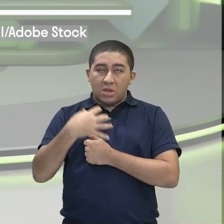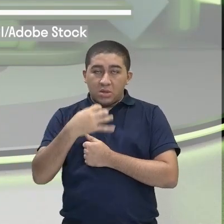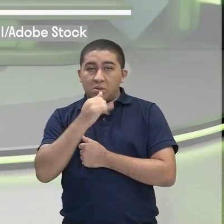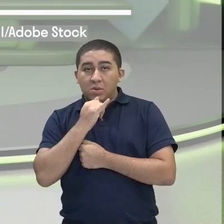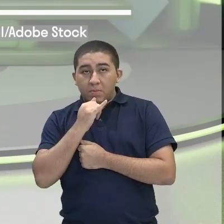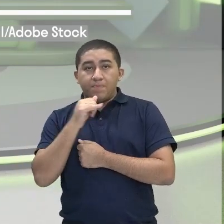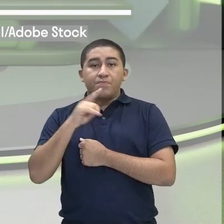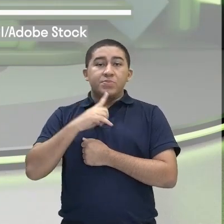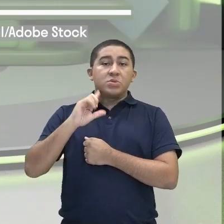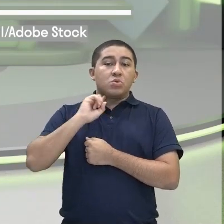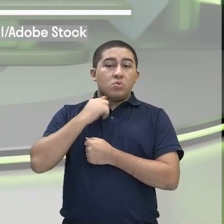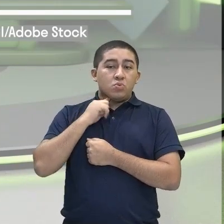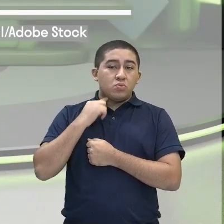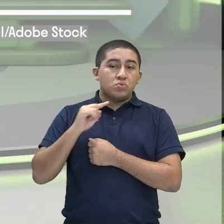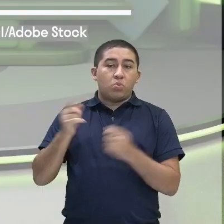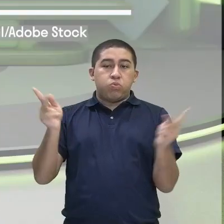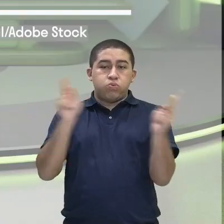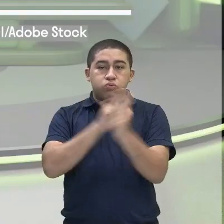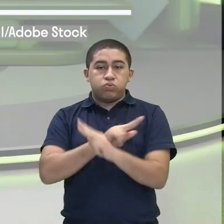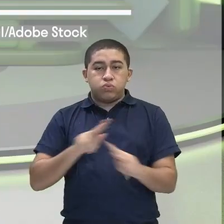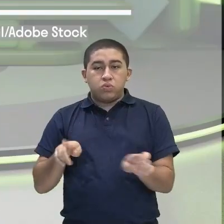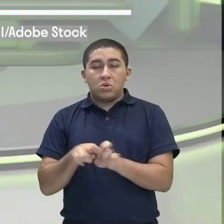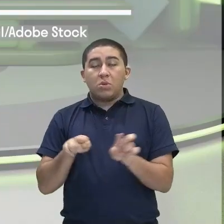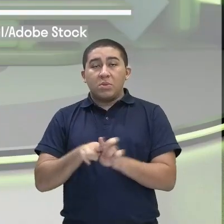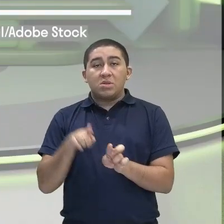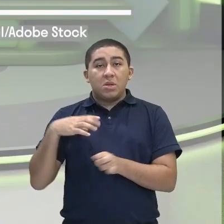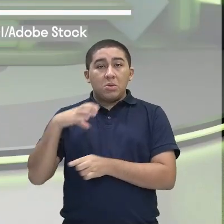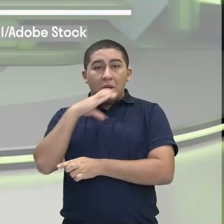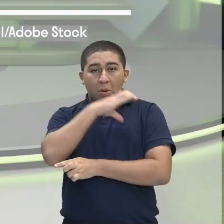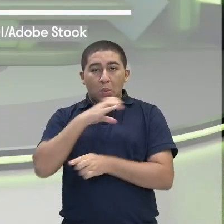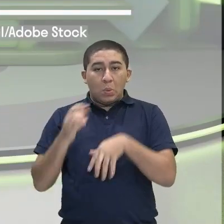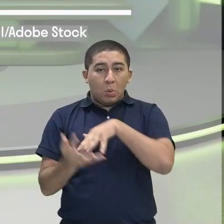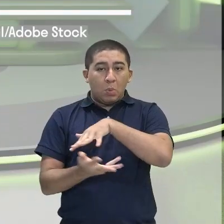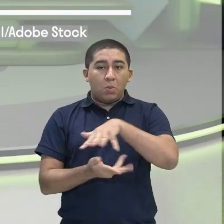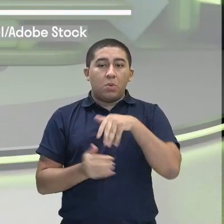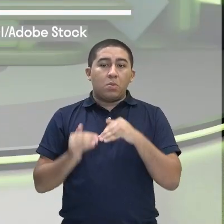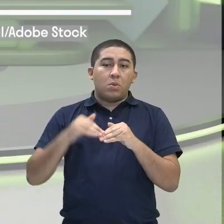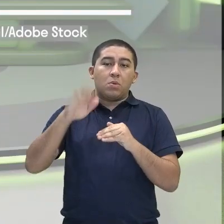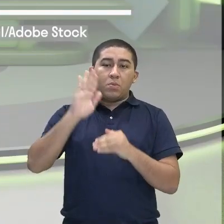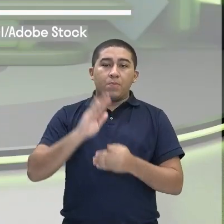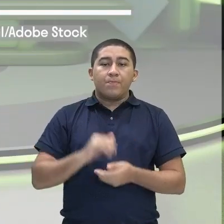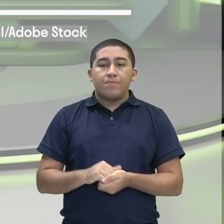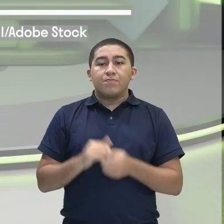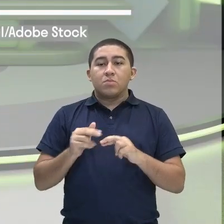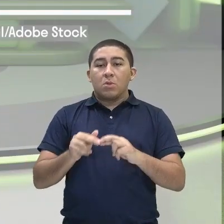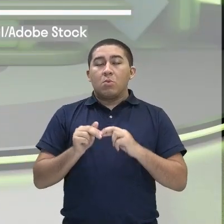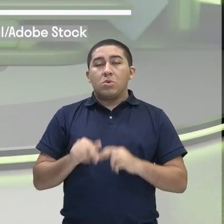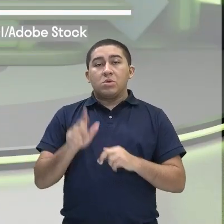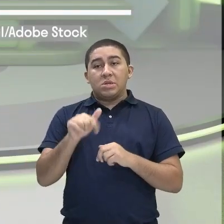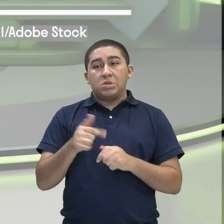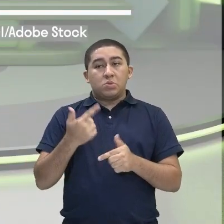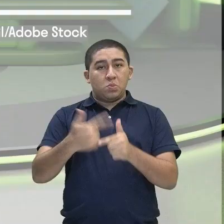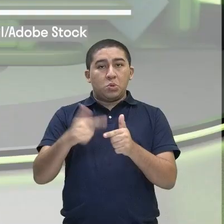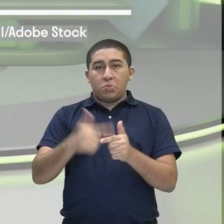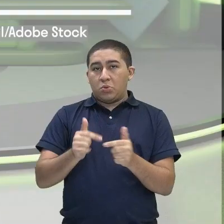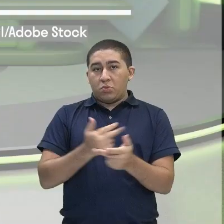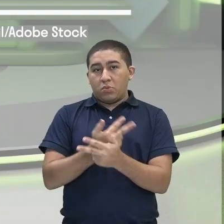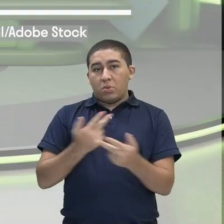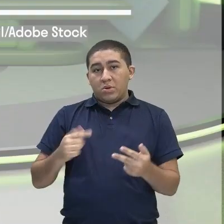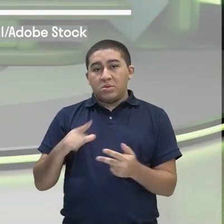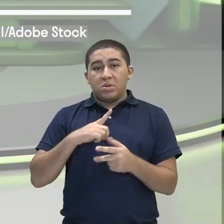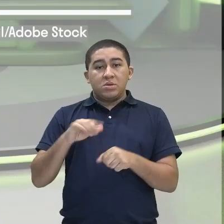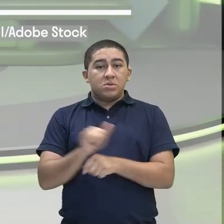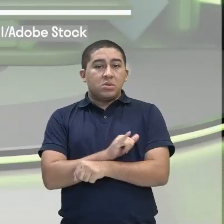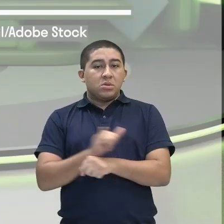afetam a qualidade do ar e aumentam o aquecimento global. Portanto, diante desses problemas, surgem alternativas